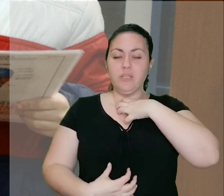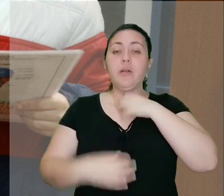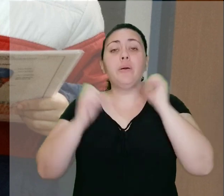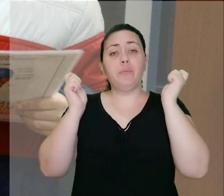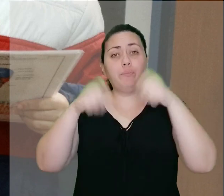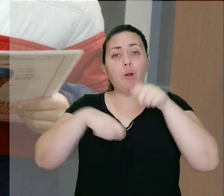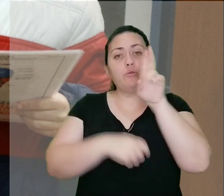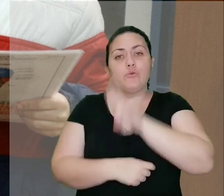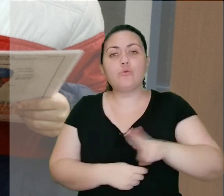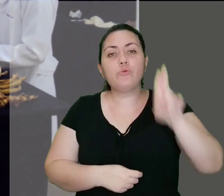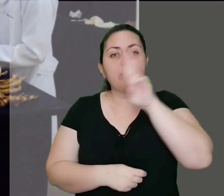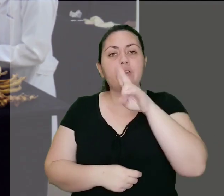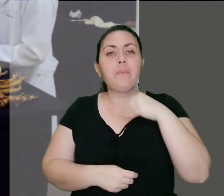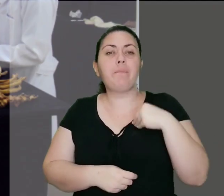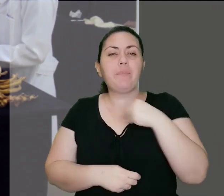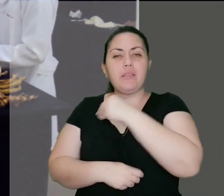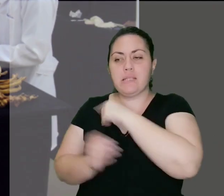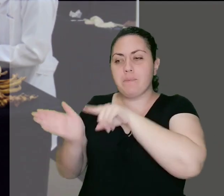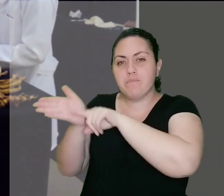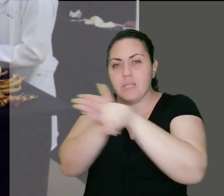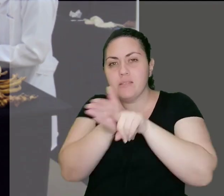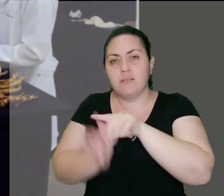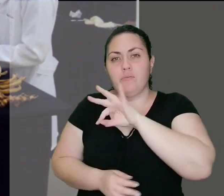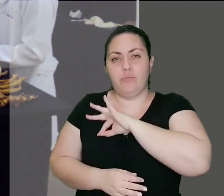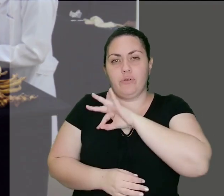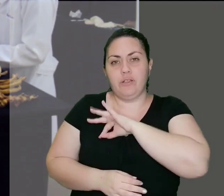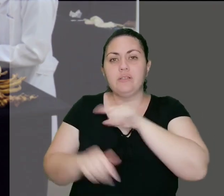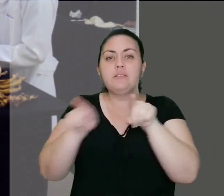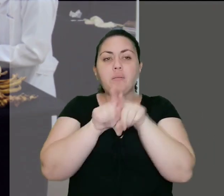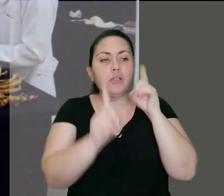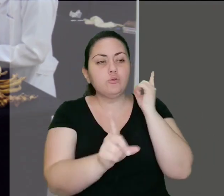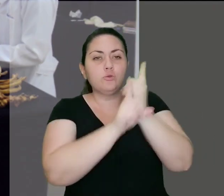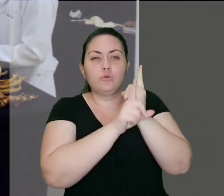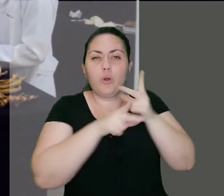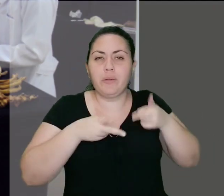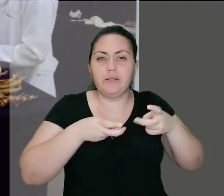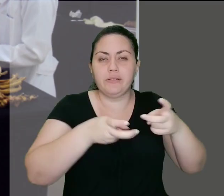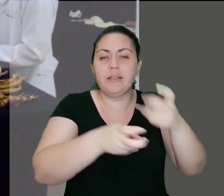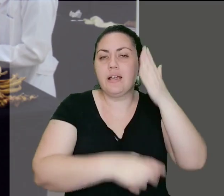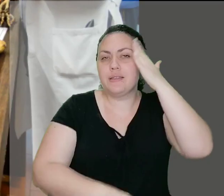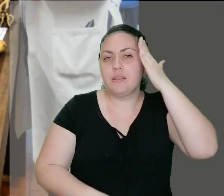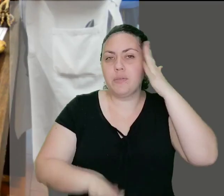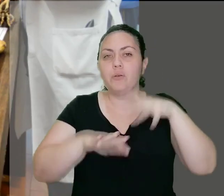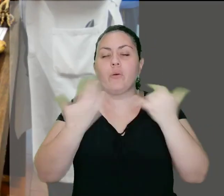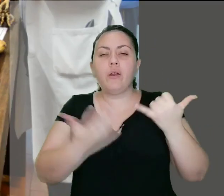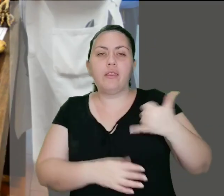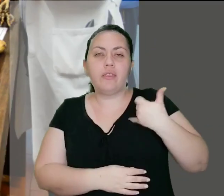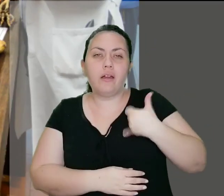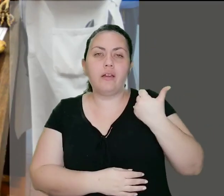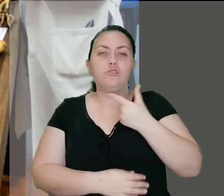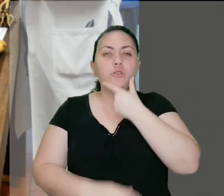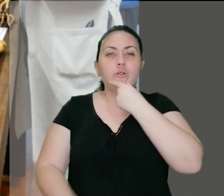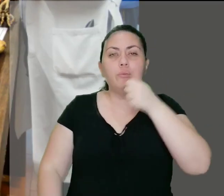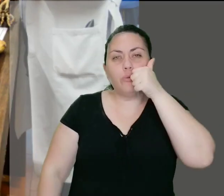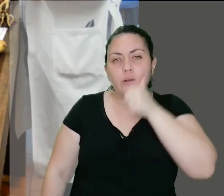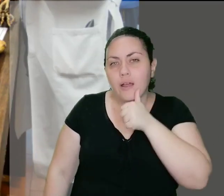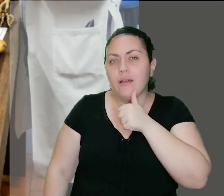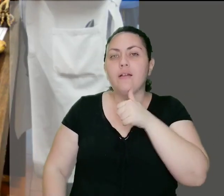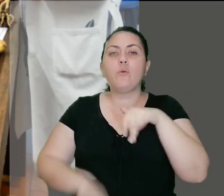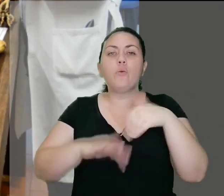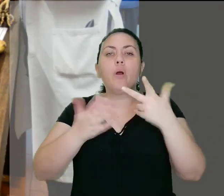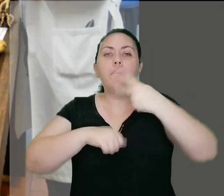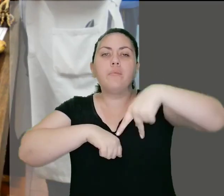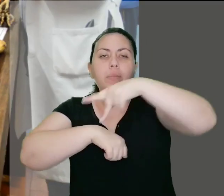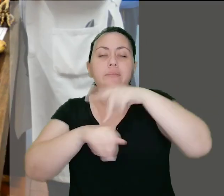utilizados na medicina forense e nos achados arqueológicos para identificação de idade, sexo, etnia e estatura.